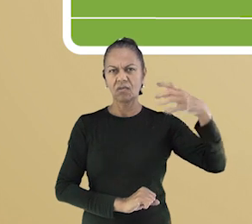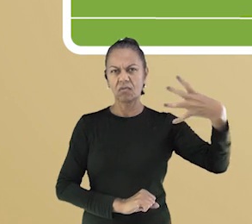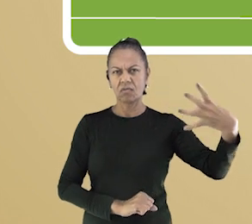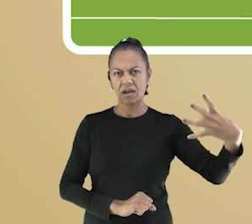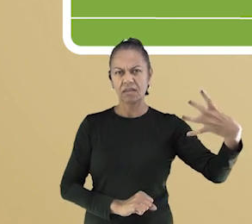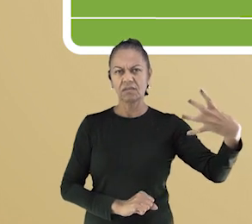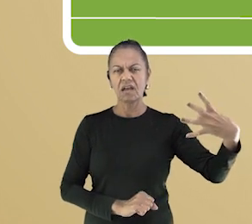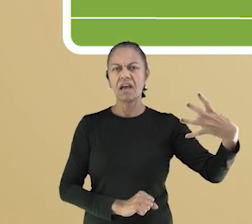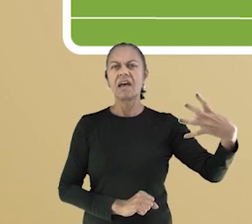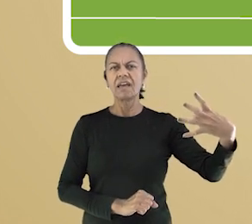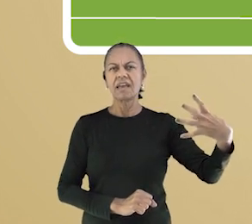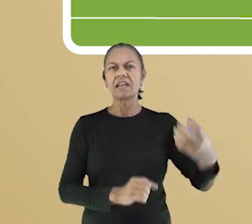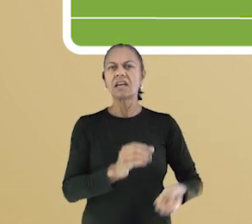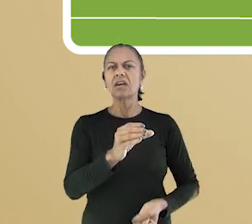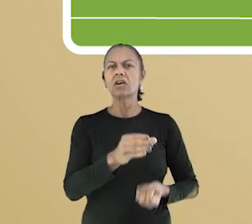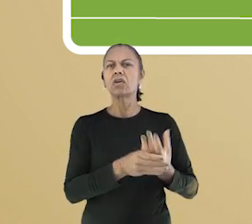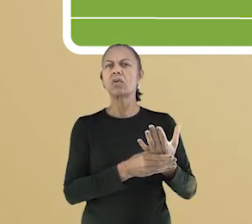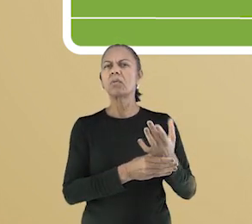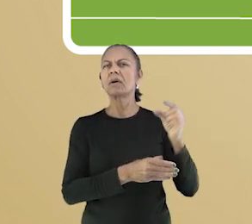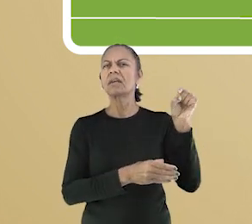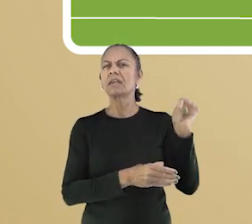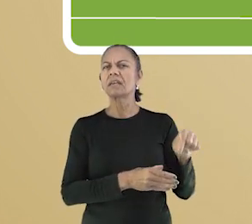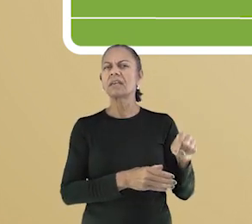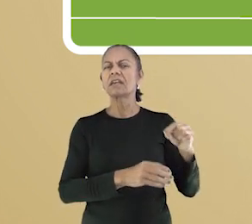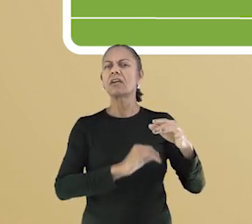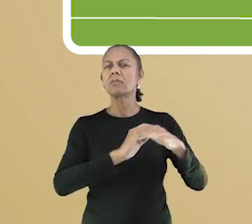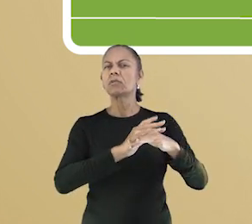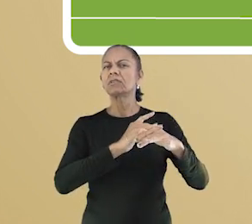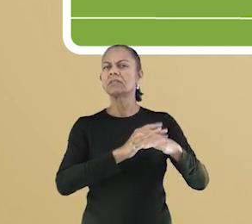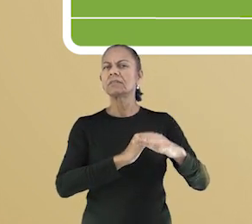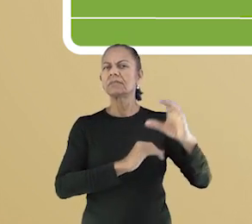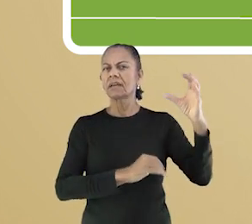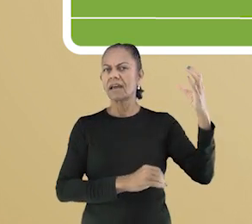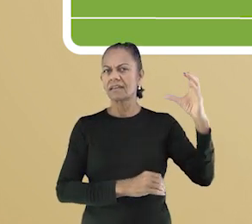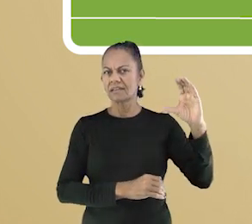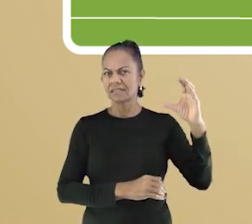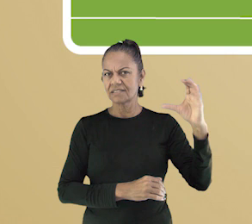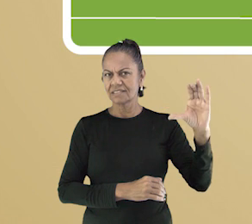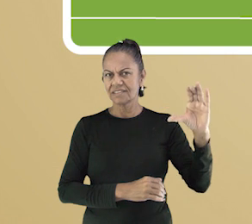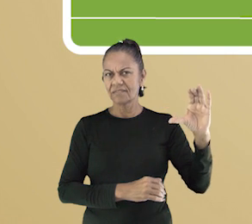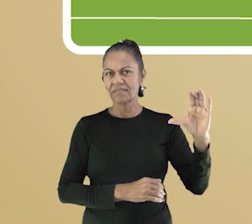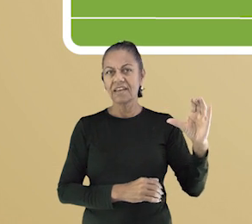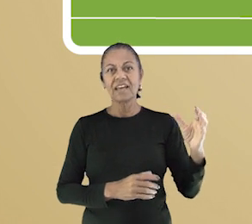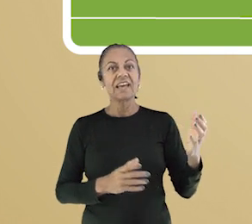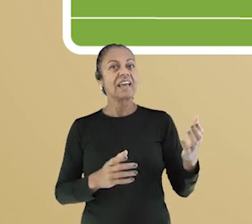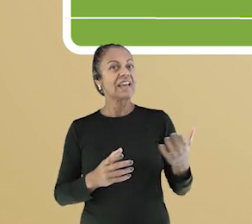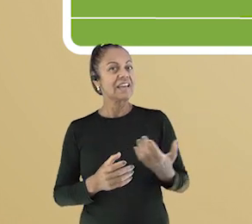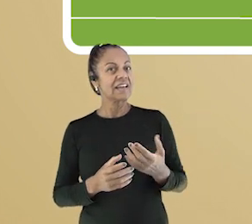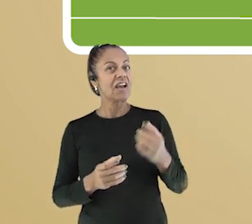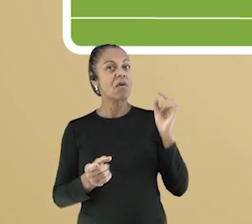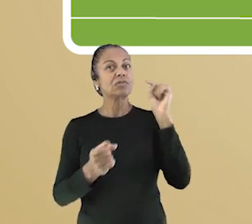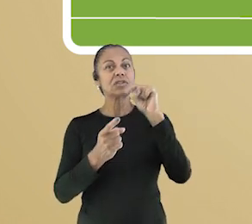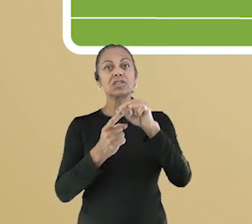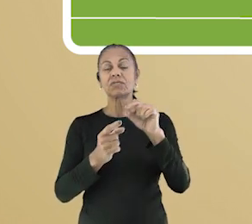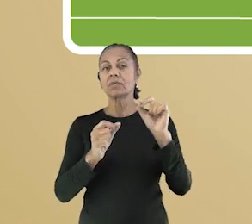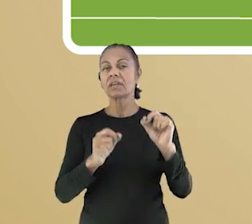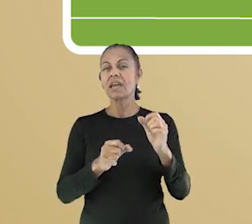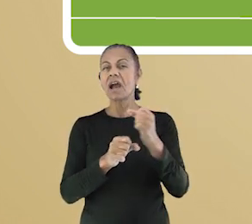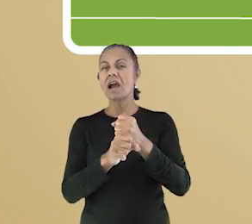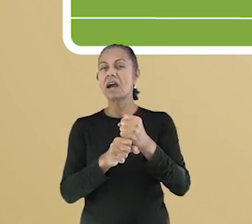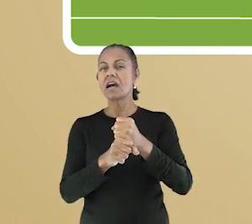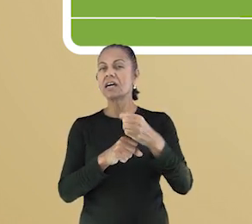celulose, se instalou no interior do município de Cariacica. Buscando iniciar a produção nos próximos